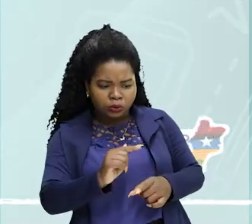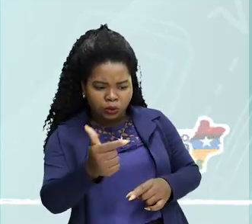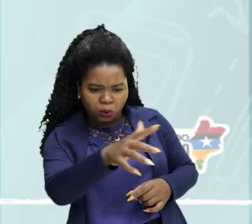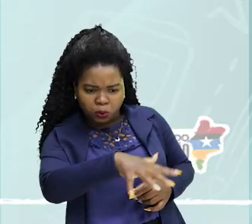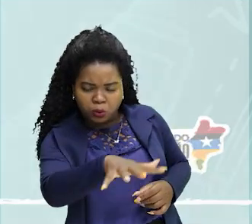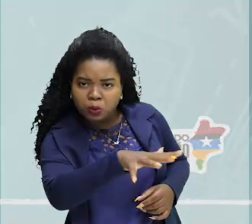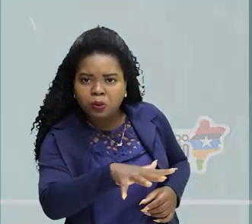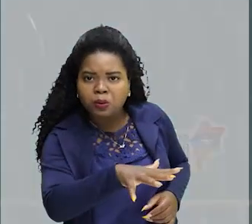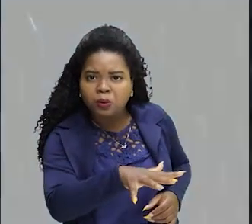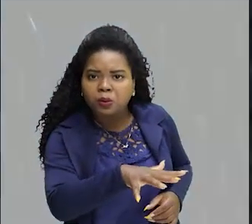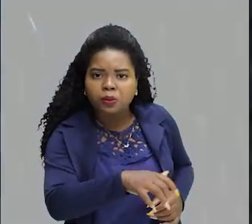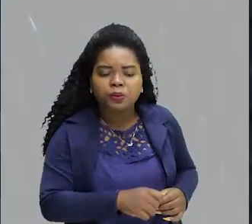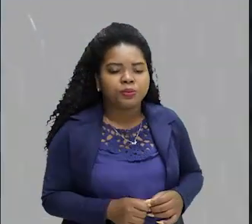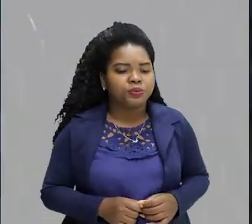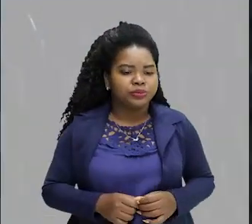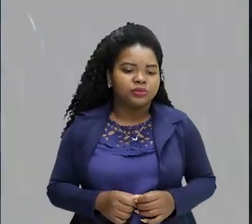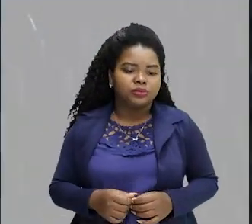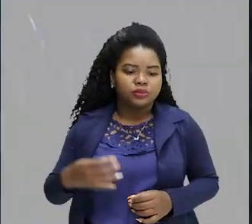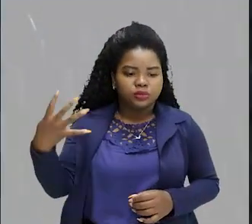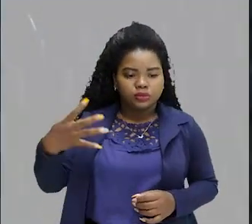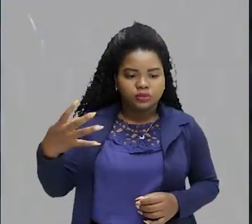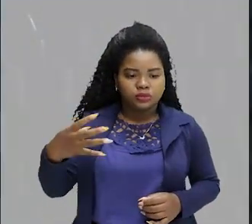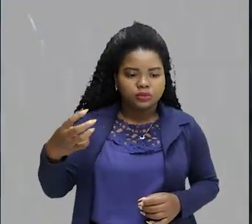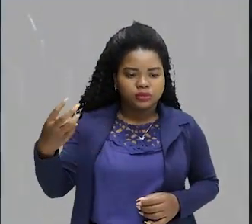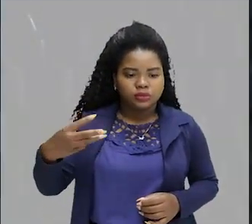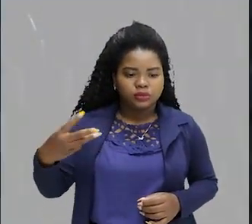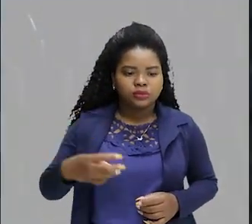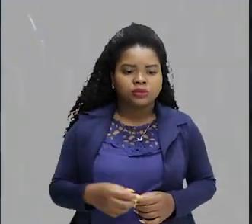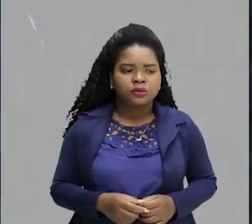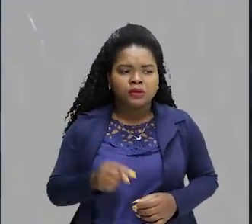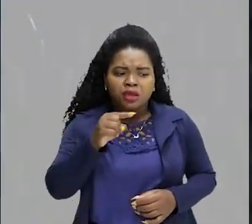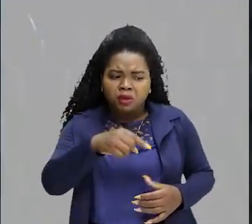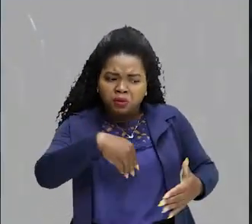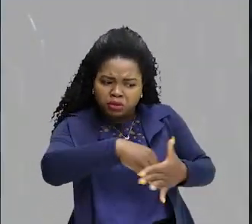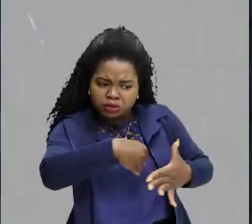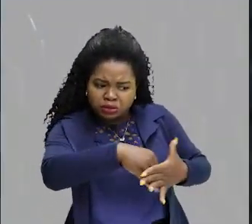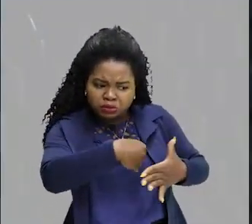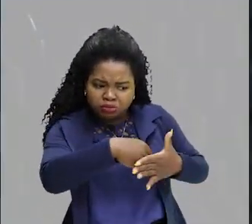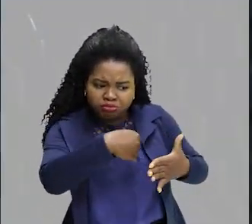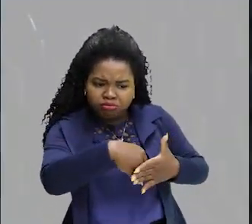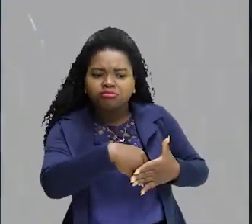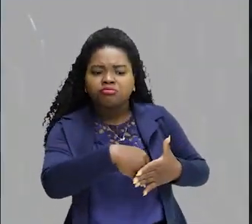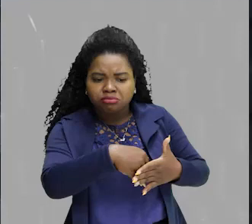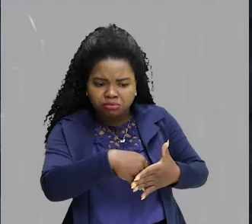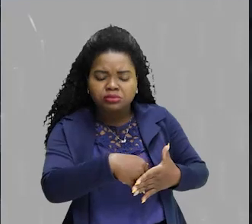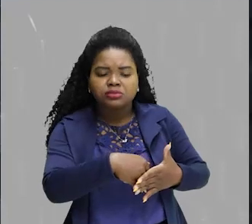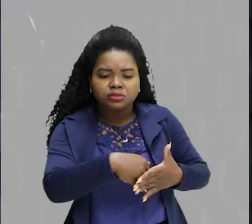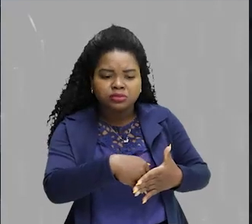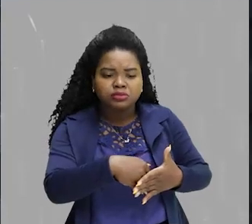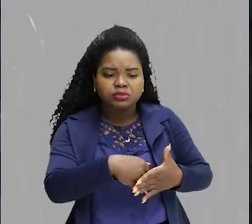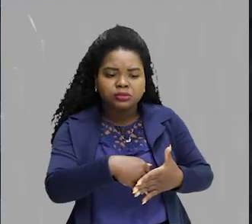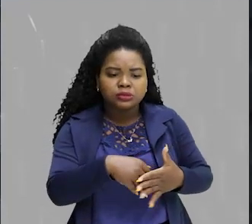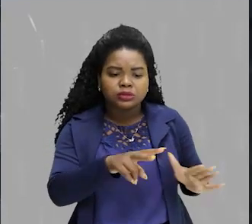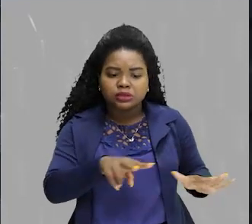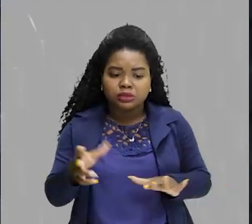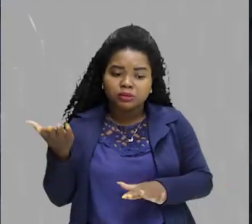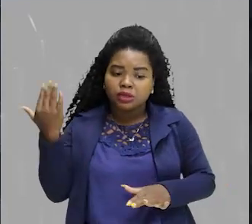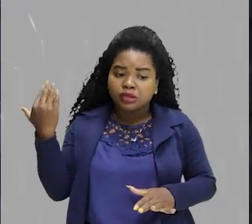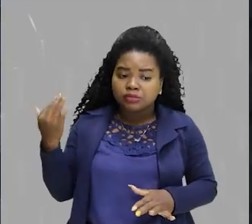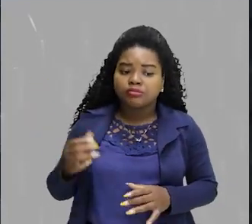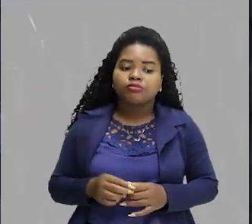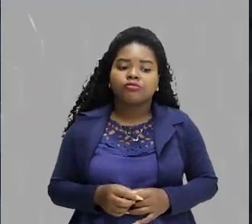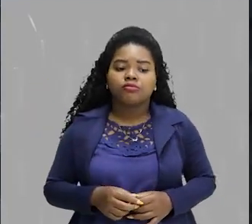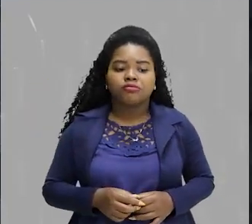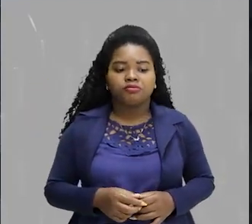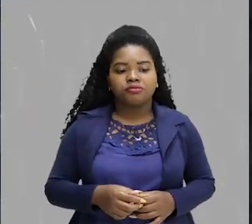play football last night? Você jogou futebol na noite passada? Where? Olha a palavra interrogativa, ó.